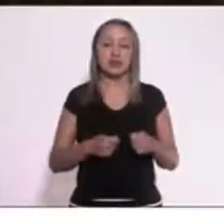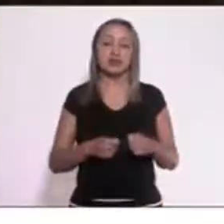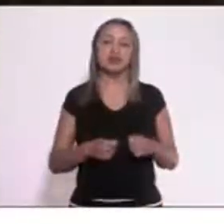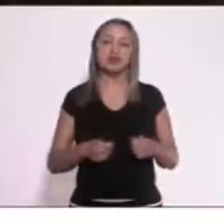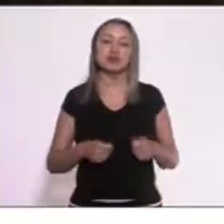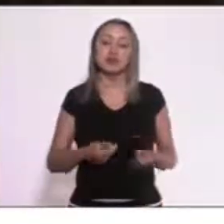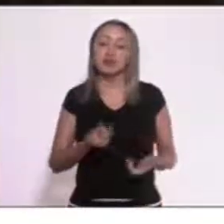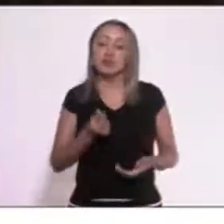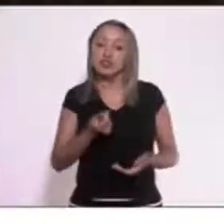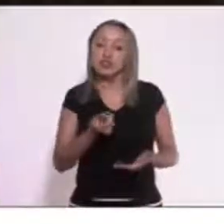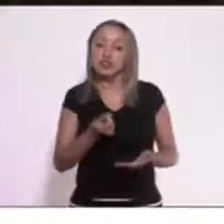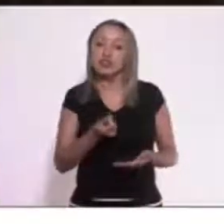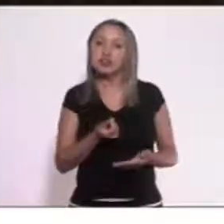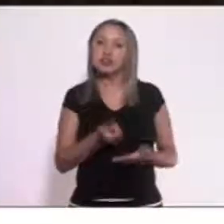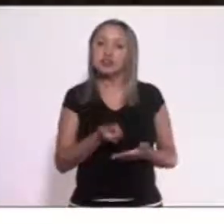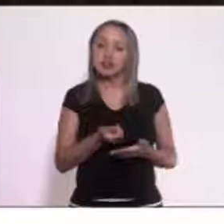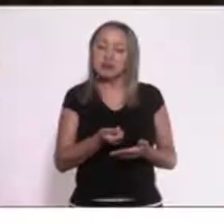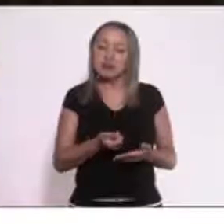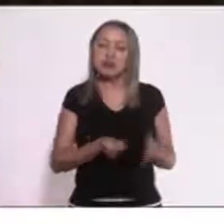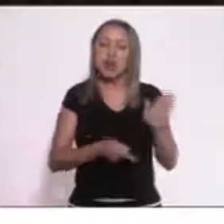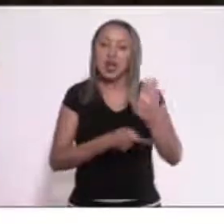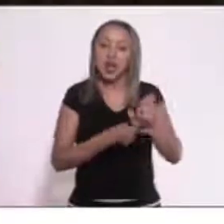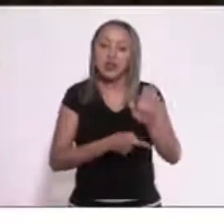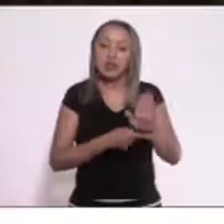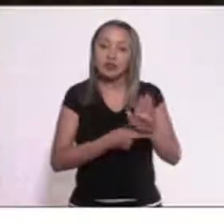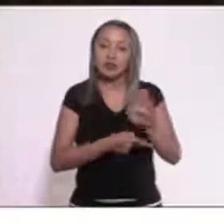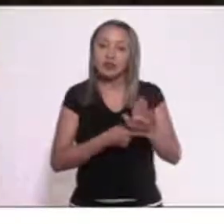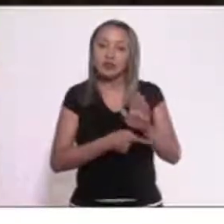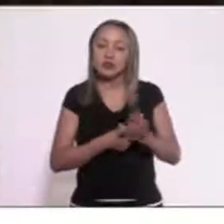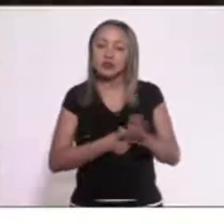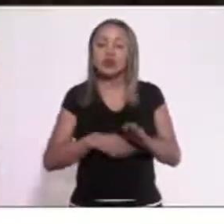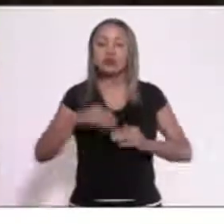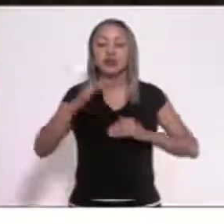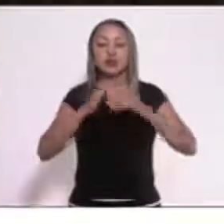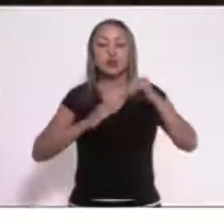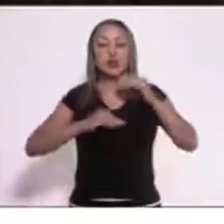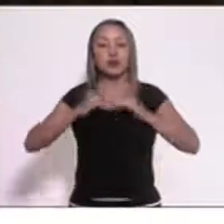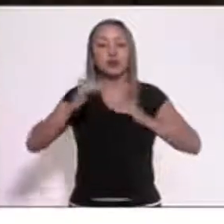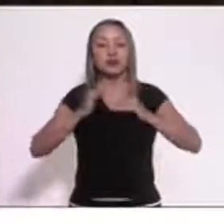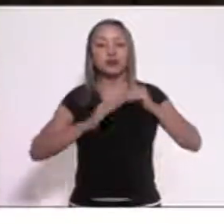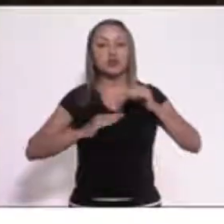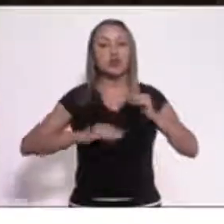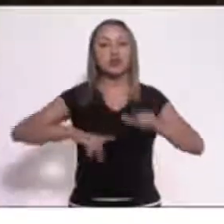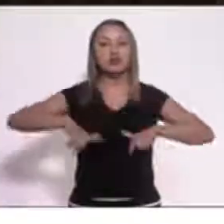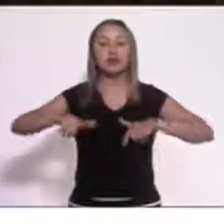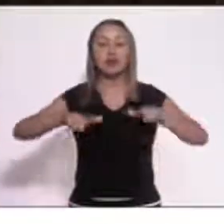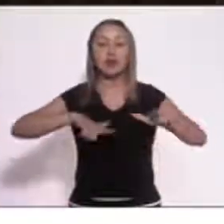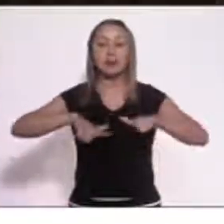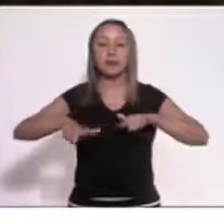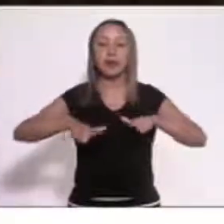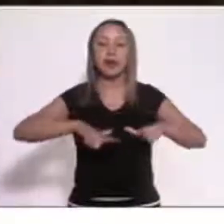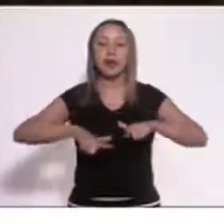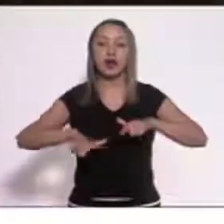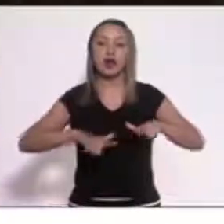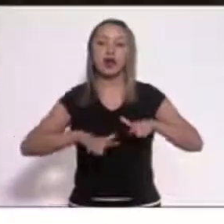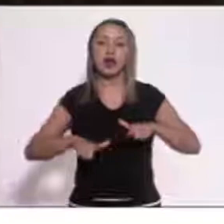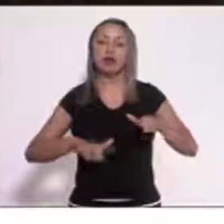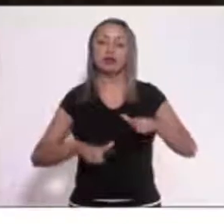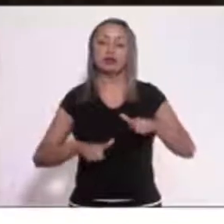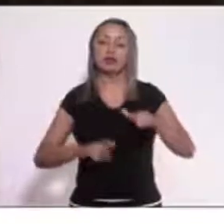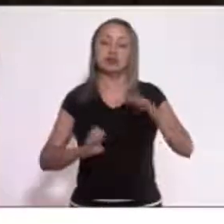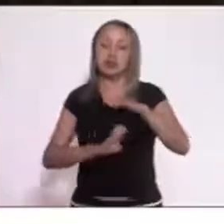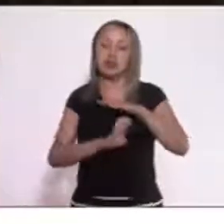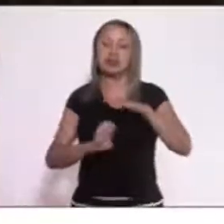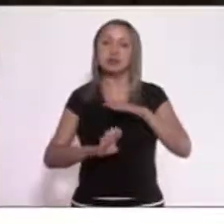investir exatamente na qualificação dos profissionais, dos trabalhadores das nossas indústrias.